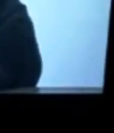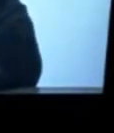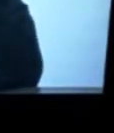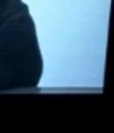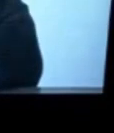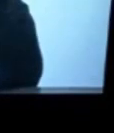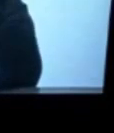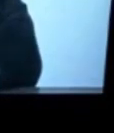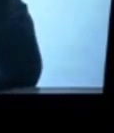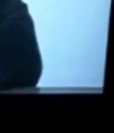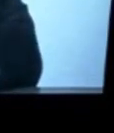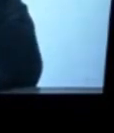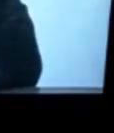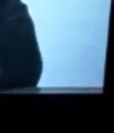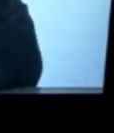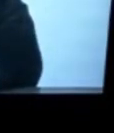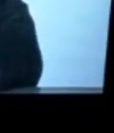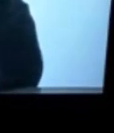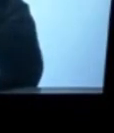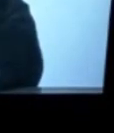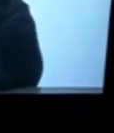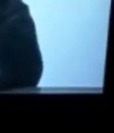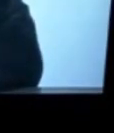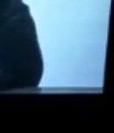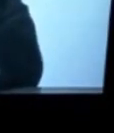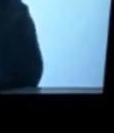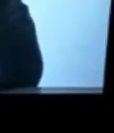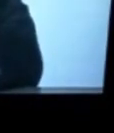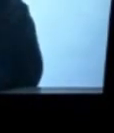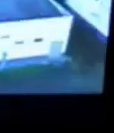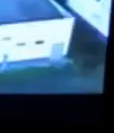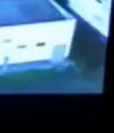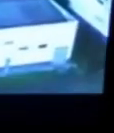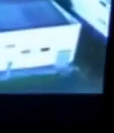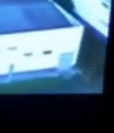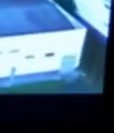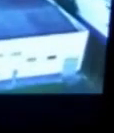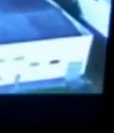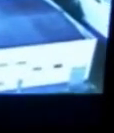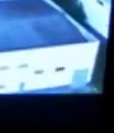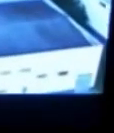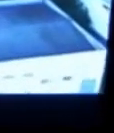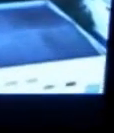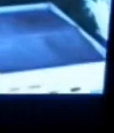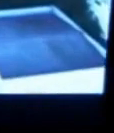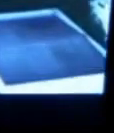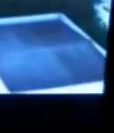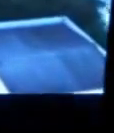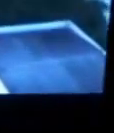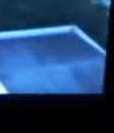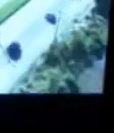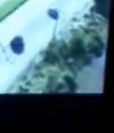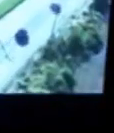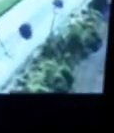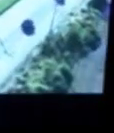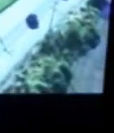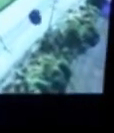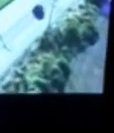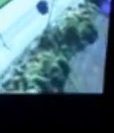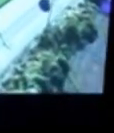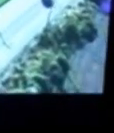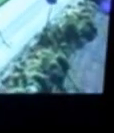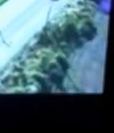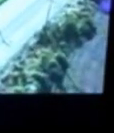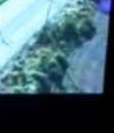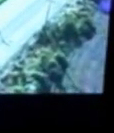apropriado. E através dessa implantação, a gente irá conseguir fazer novos núcleos industriais e também expandir a questão